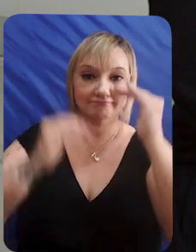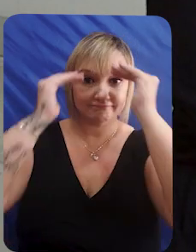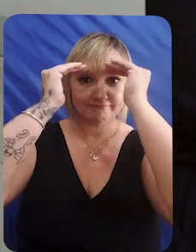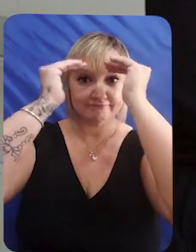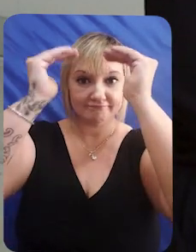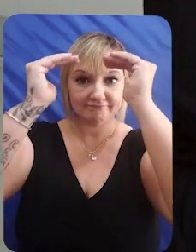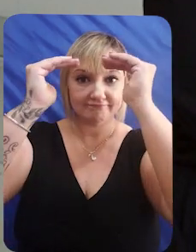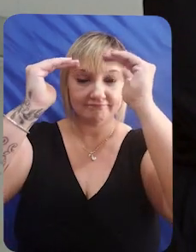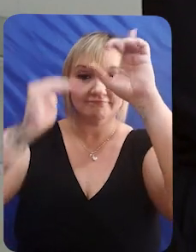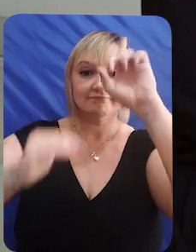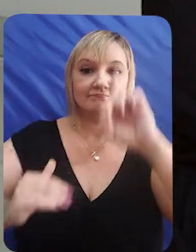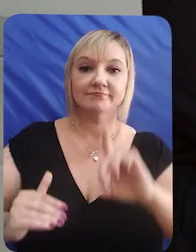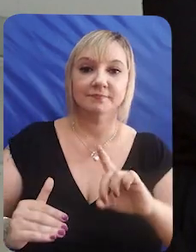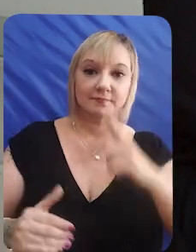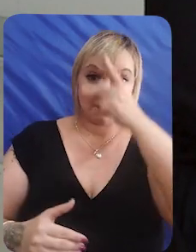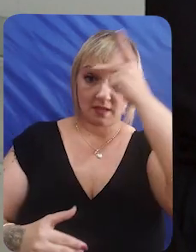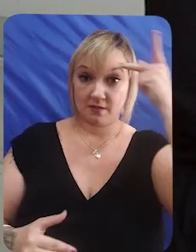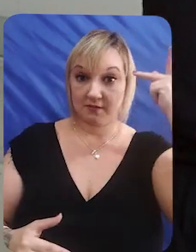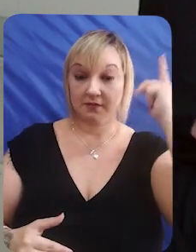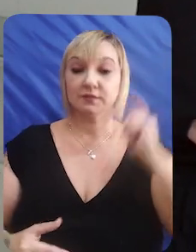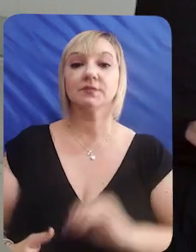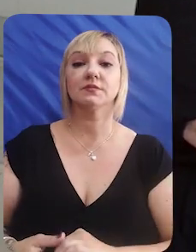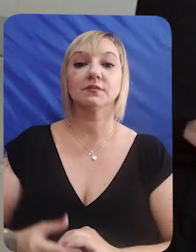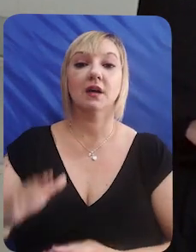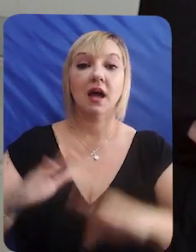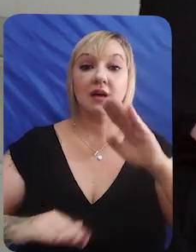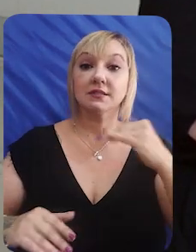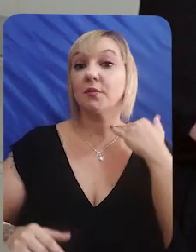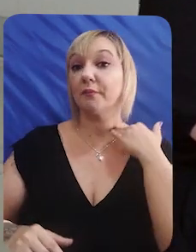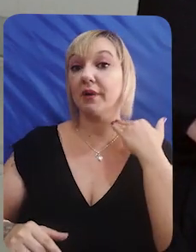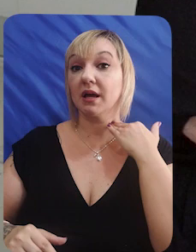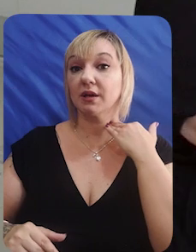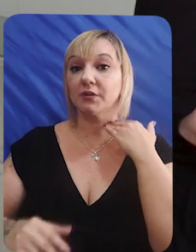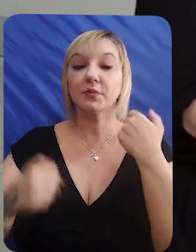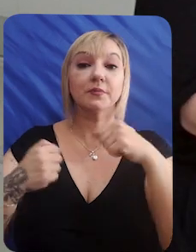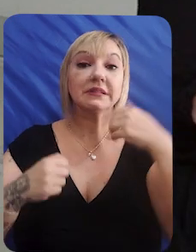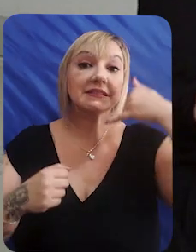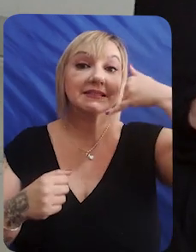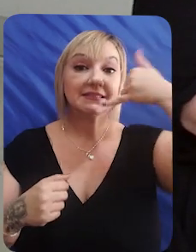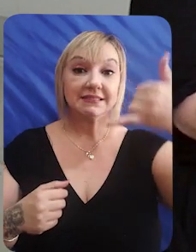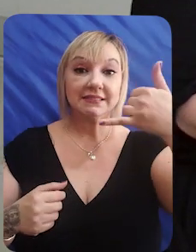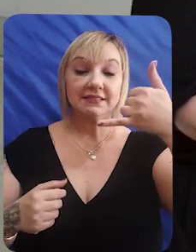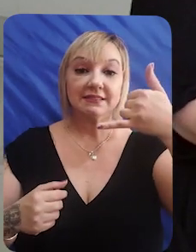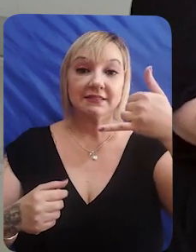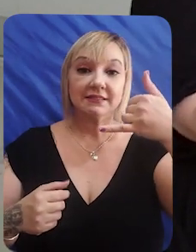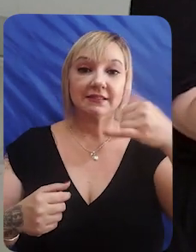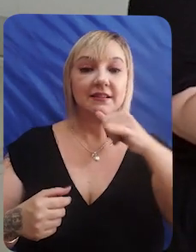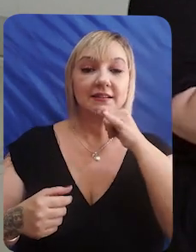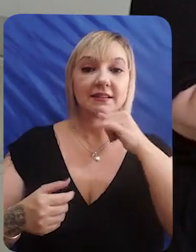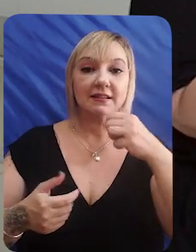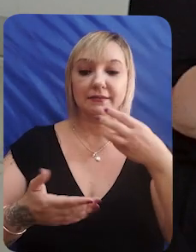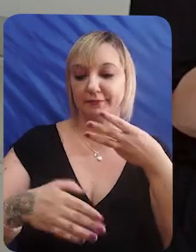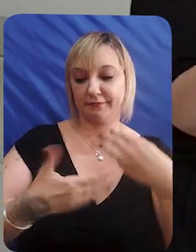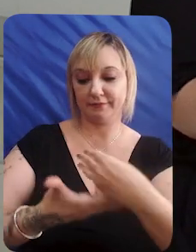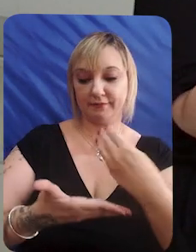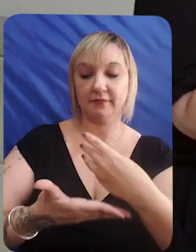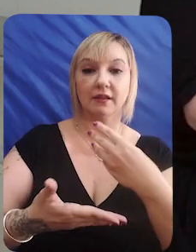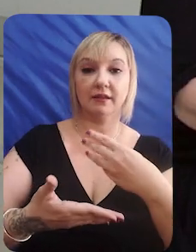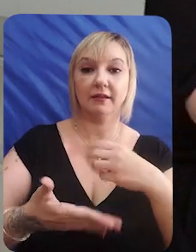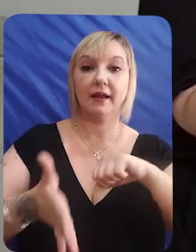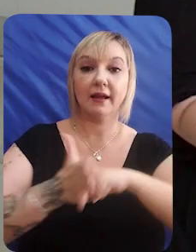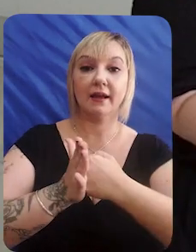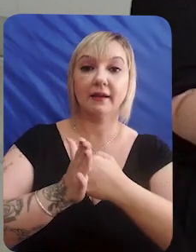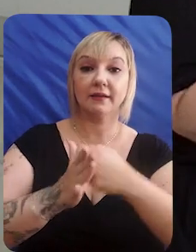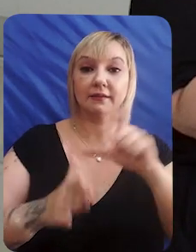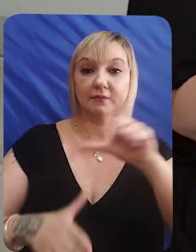das pessoas. Né? Olha só, porque, gente. Às vezes um banco, você precisa ligar, às vezes eles recebem um WhatsApp, cartão